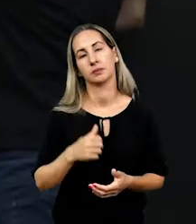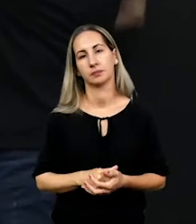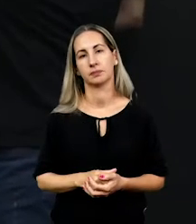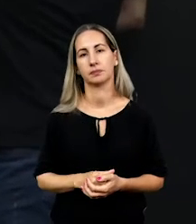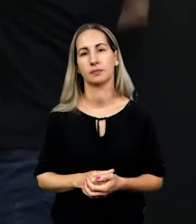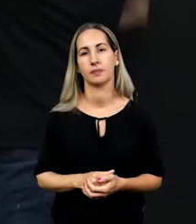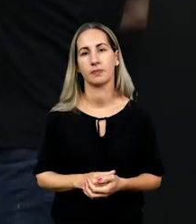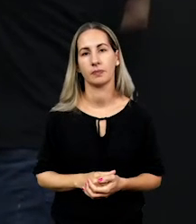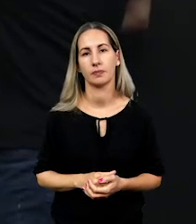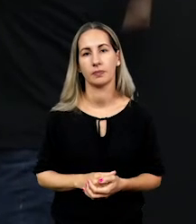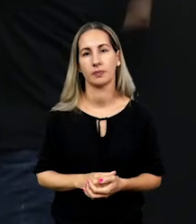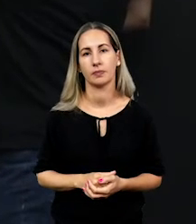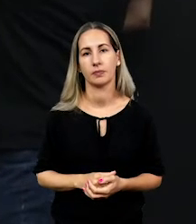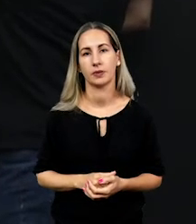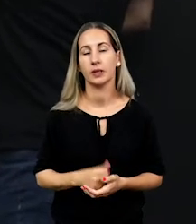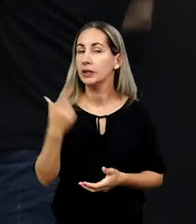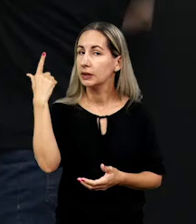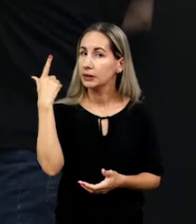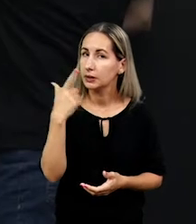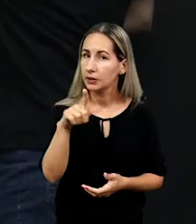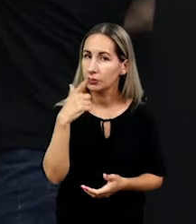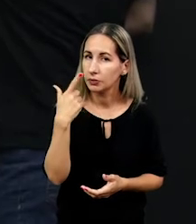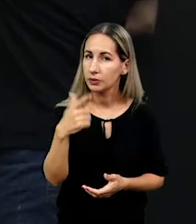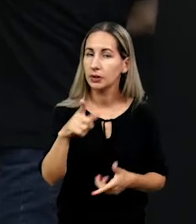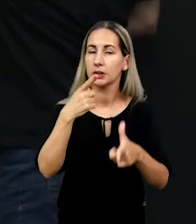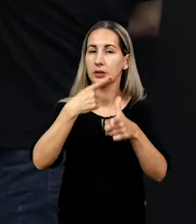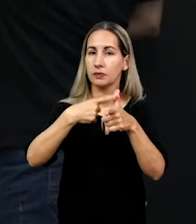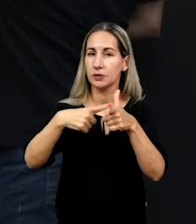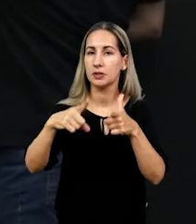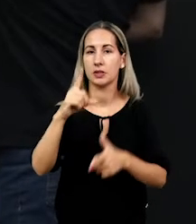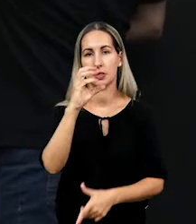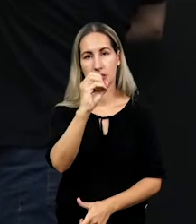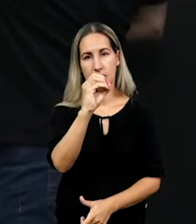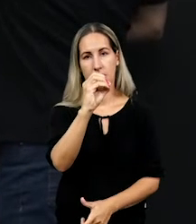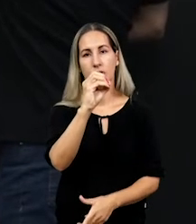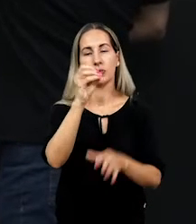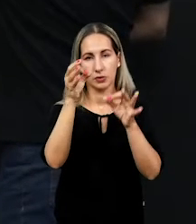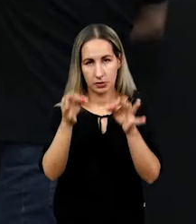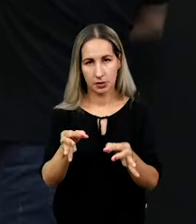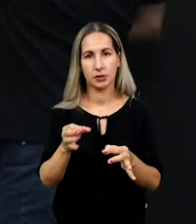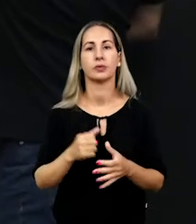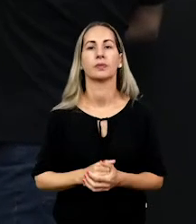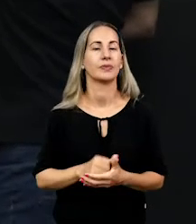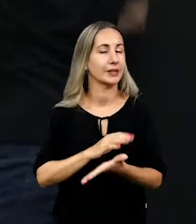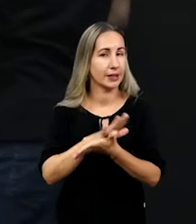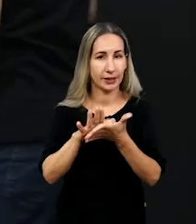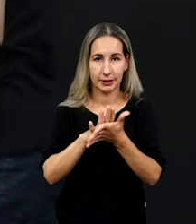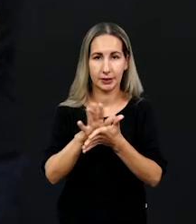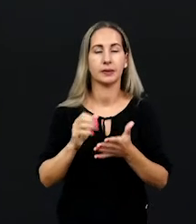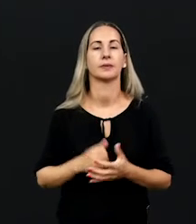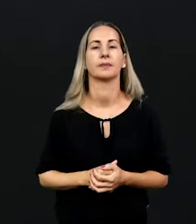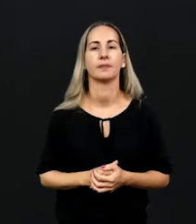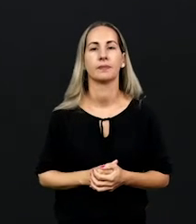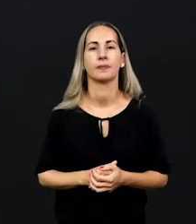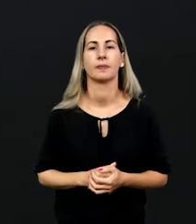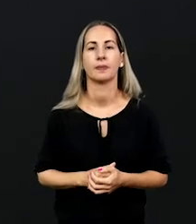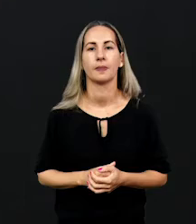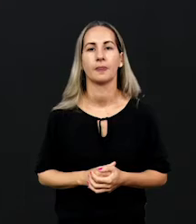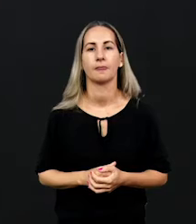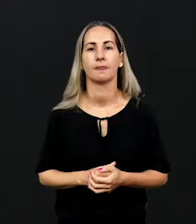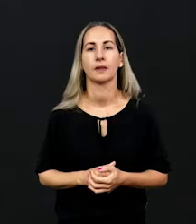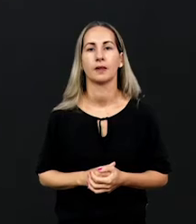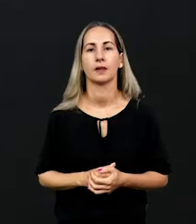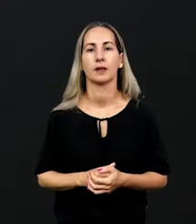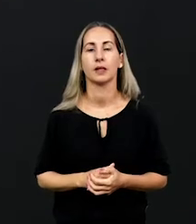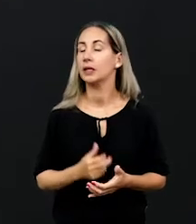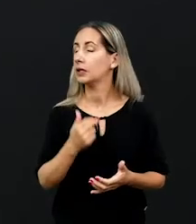Então, pessoal, não existe divisão por 0, tá? Nenhuma. Bem, então